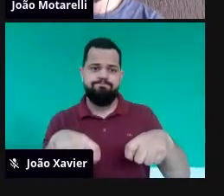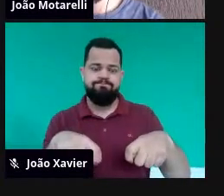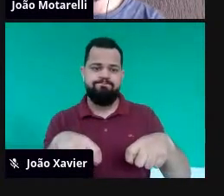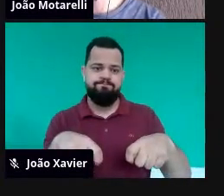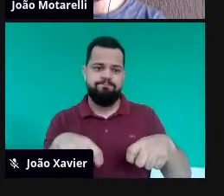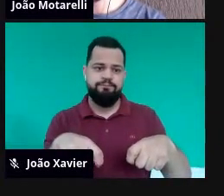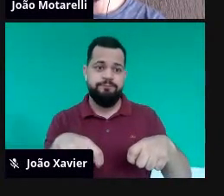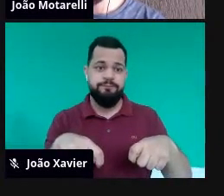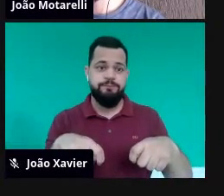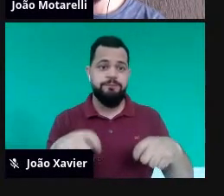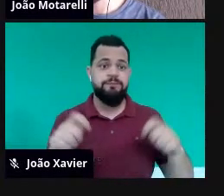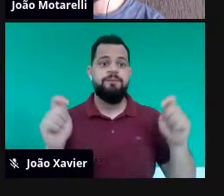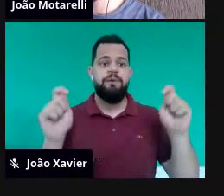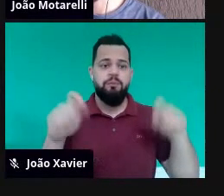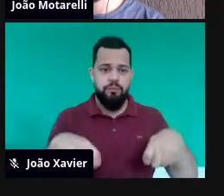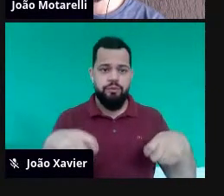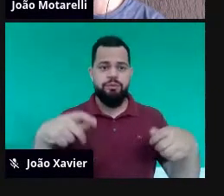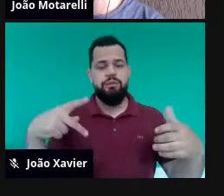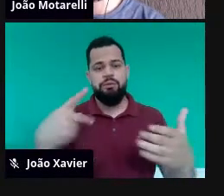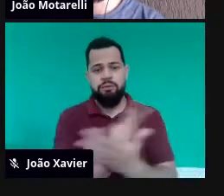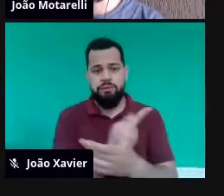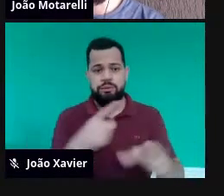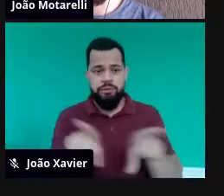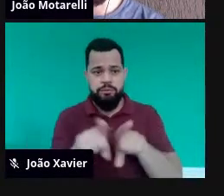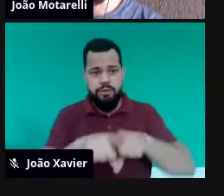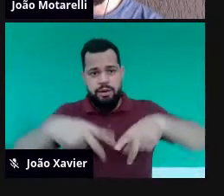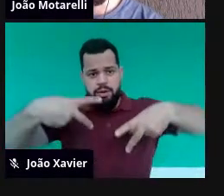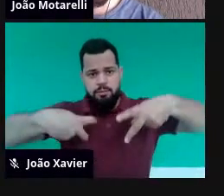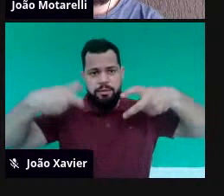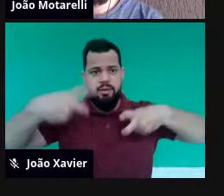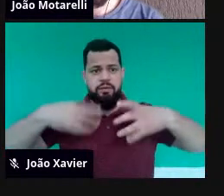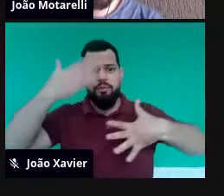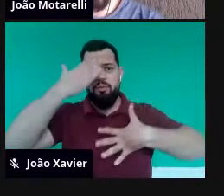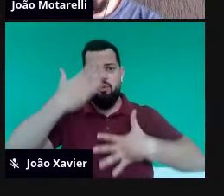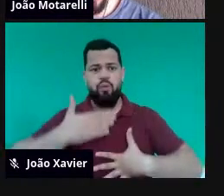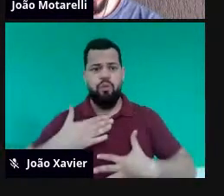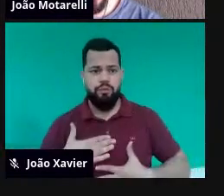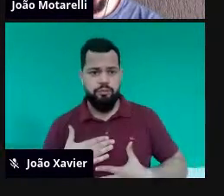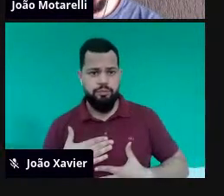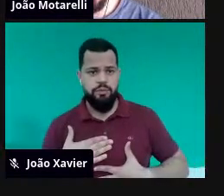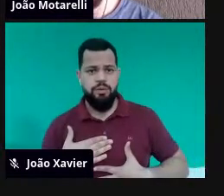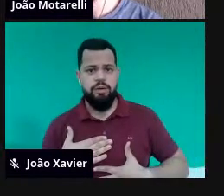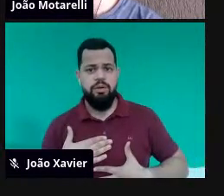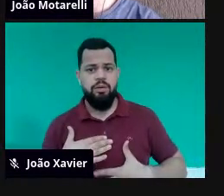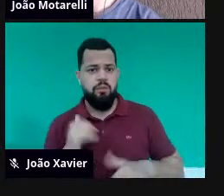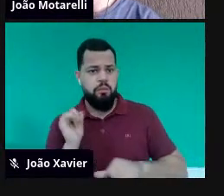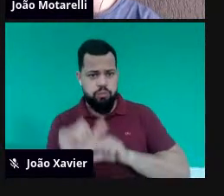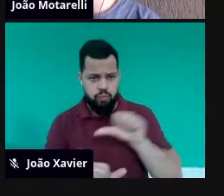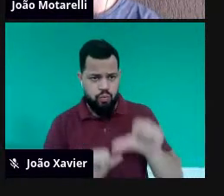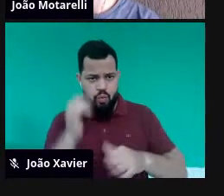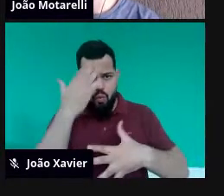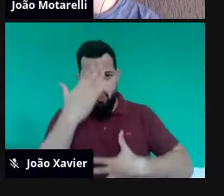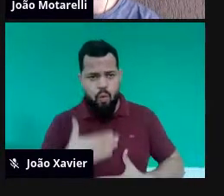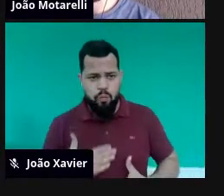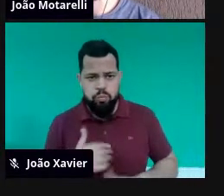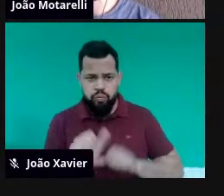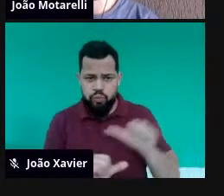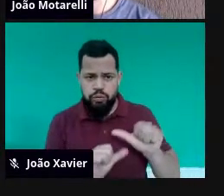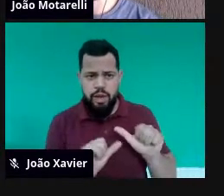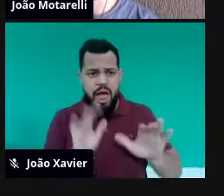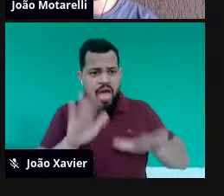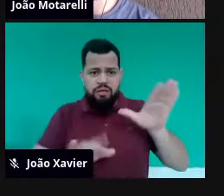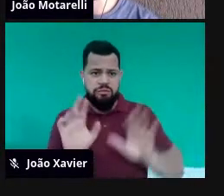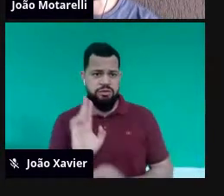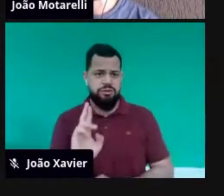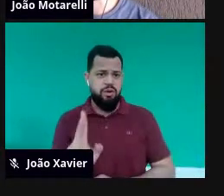nessa fase pode-se alterar também a forma de perceber e vivenciar o corpo. Alguma coisa mudou em relação ao corpo? Muitas vezes não, muitas vezes é a